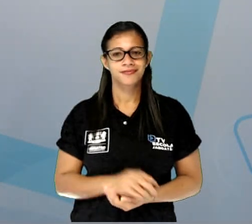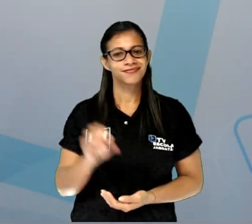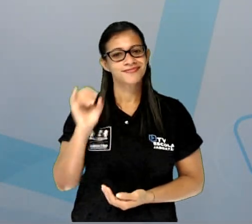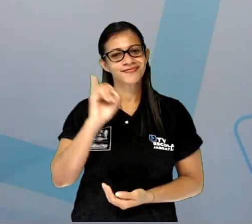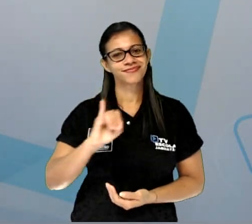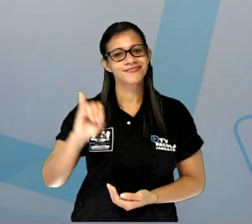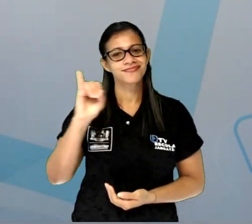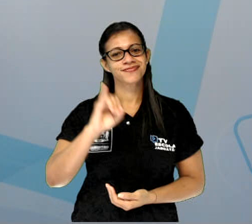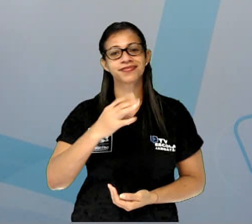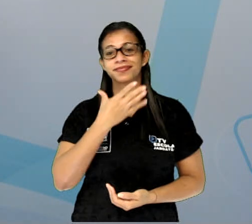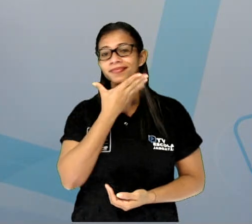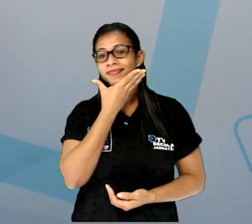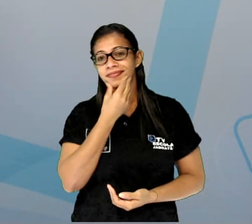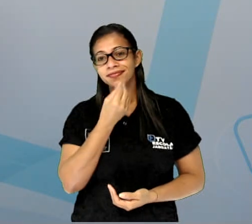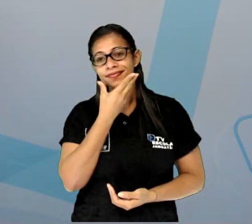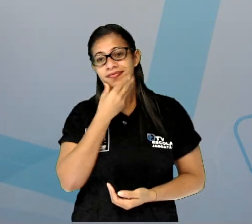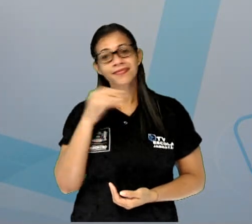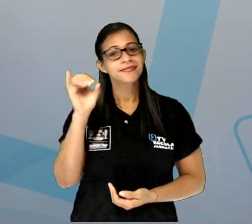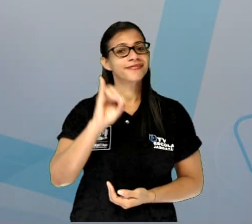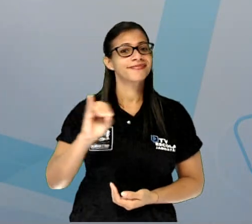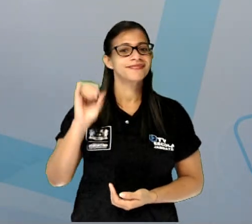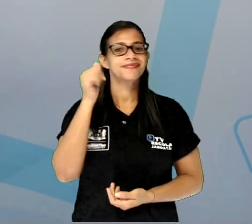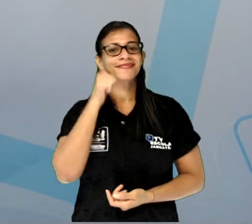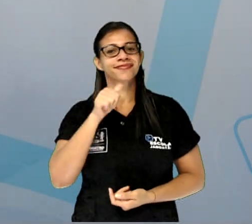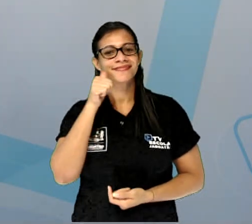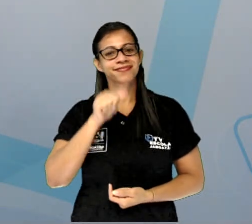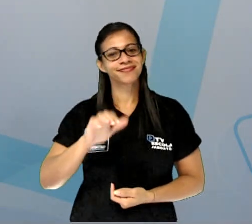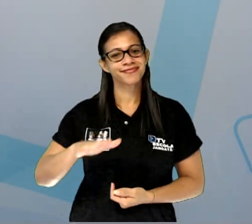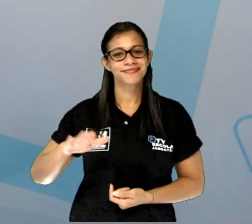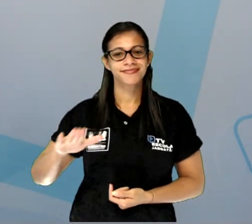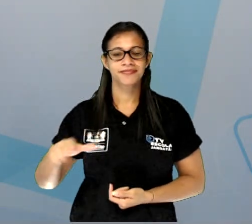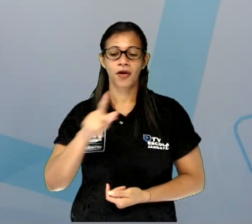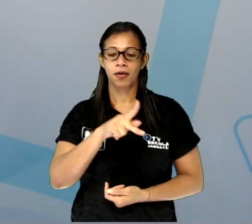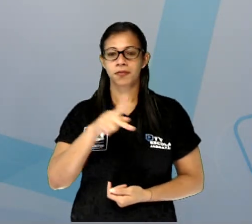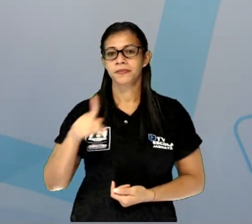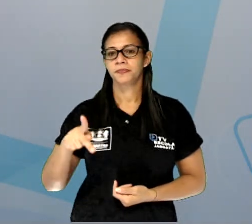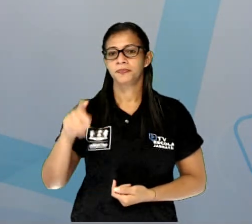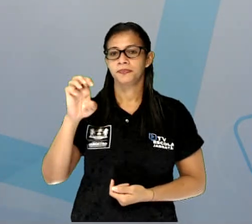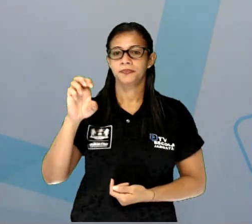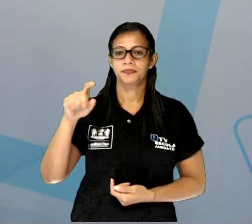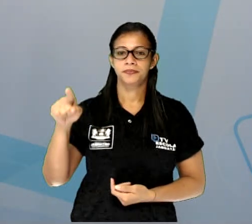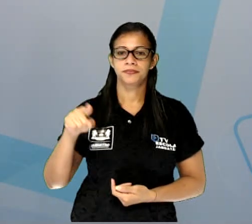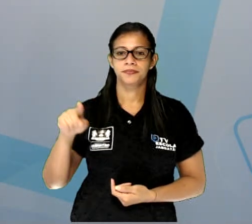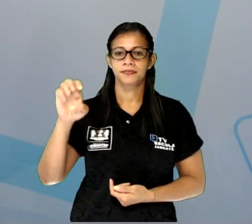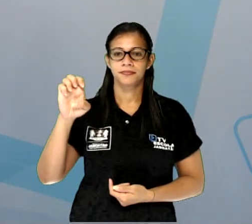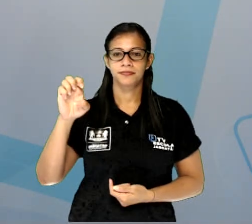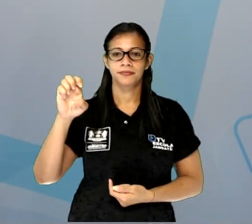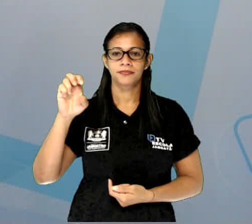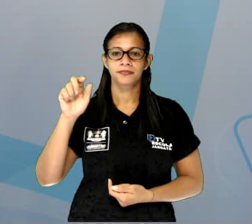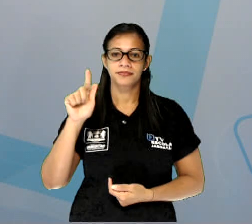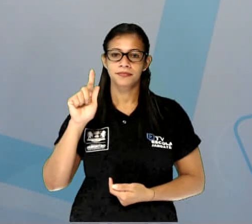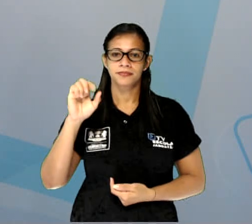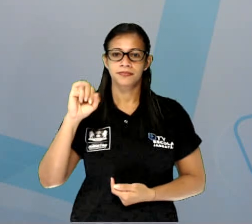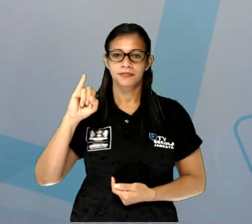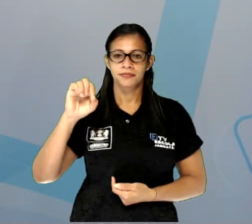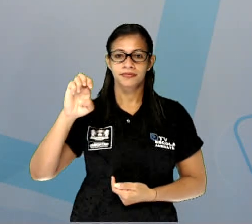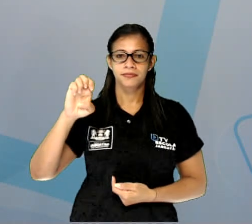Alô, meninos! Alô, meninas! Aqui é o professor Ezequiel Santos, na sua TV